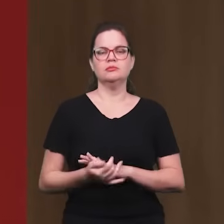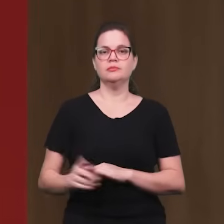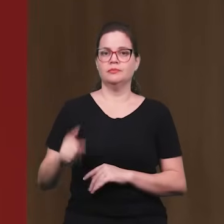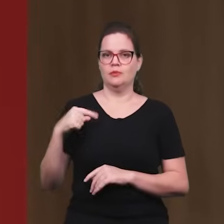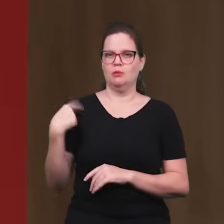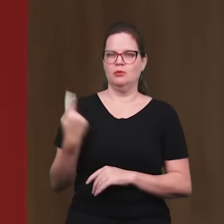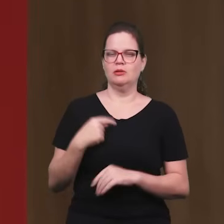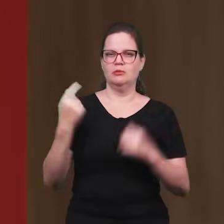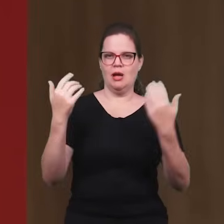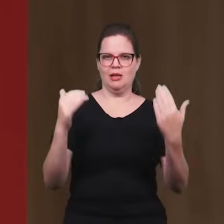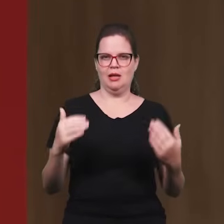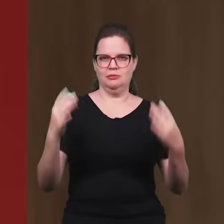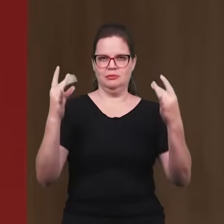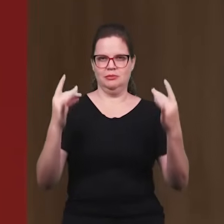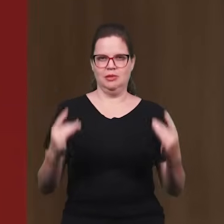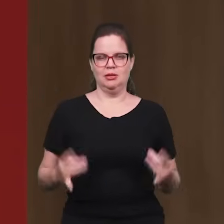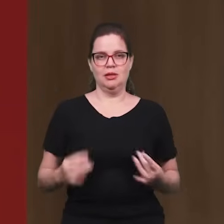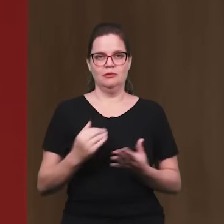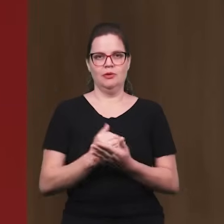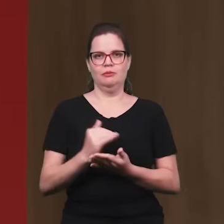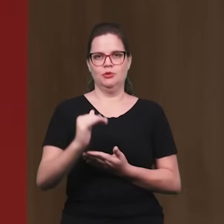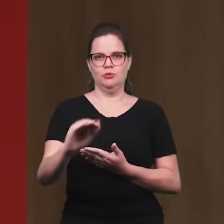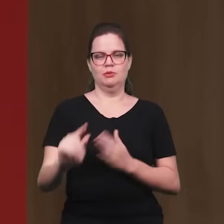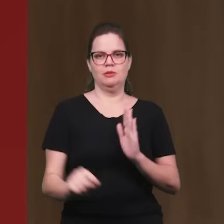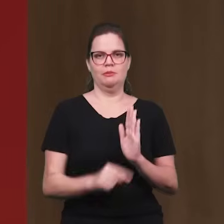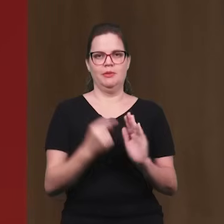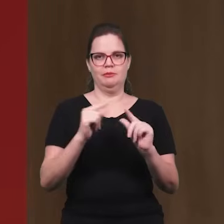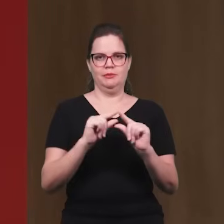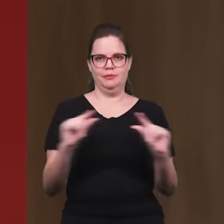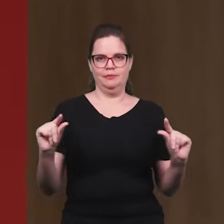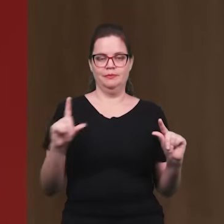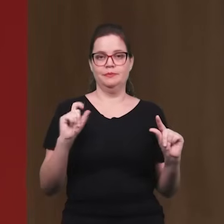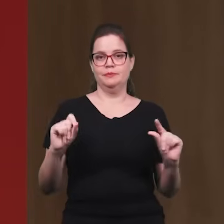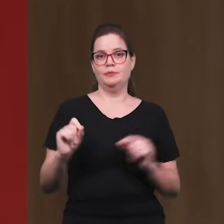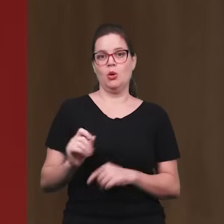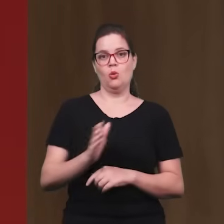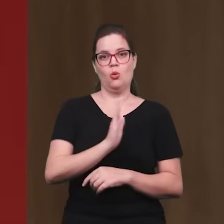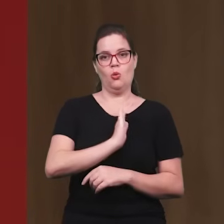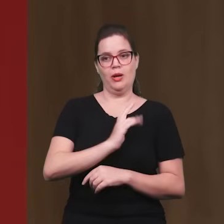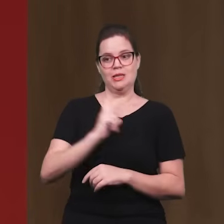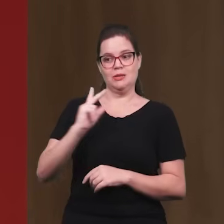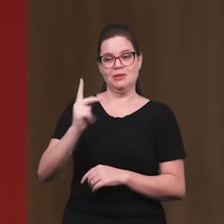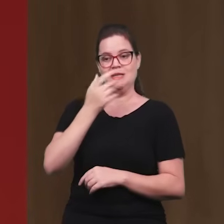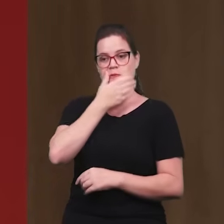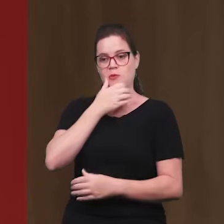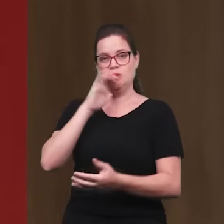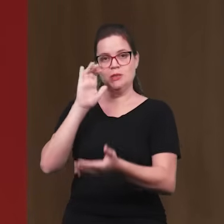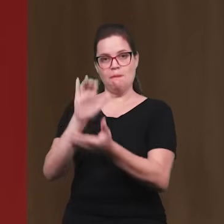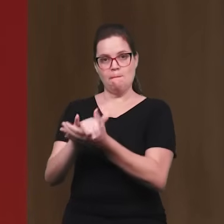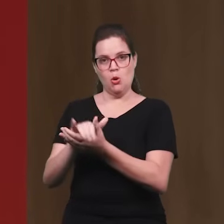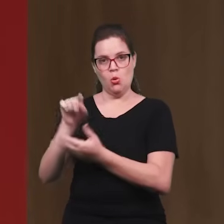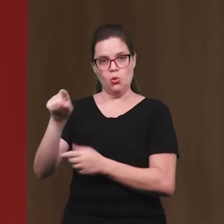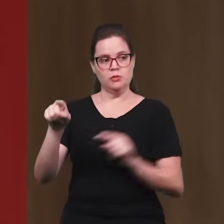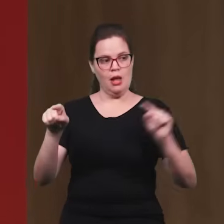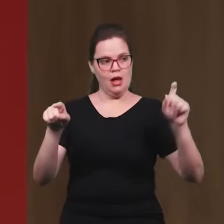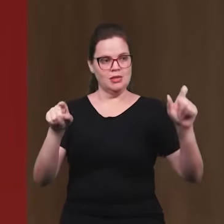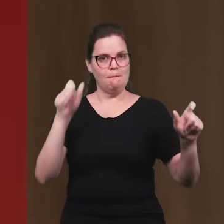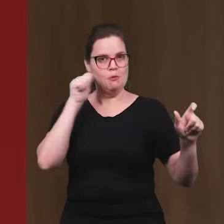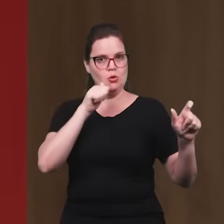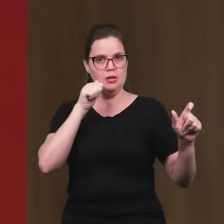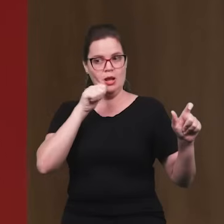mais detalhada, nós vamos começar com essa primeira parte aqui, ó. O coração do seu marido está